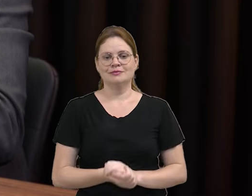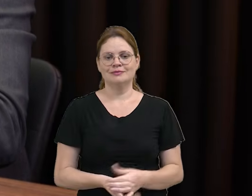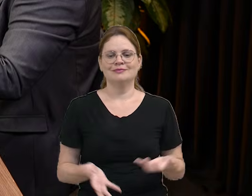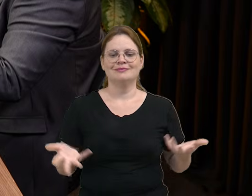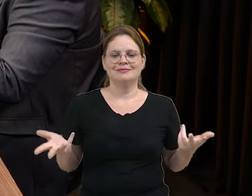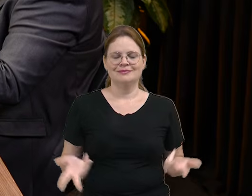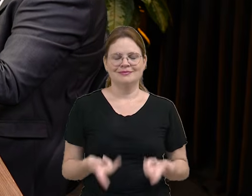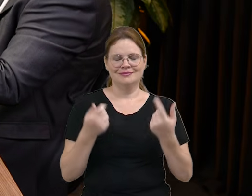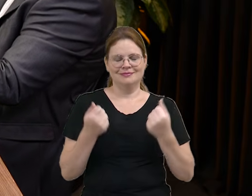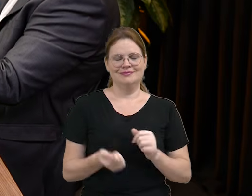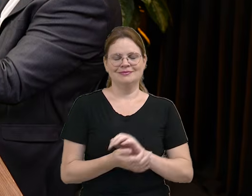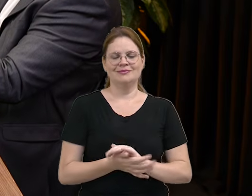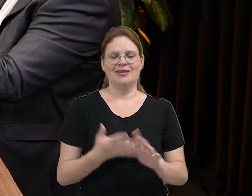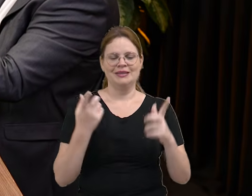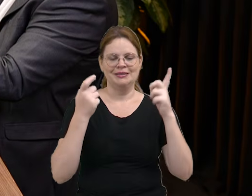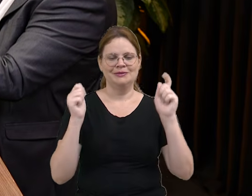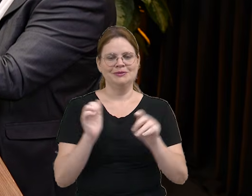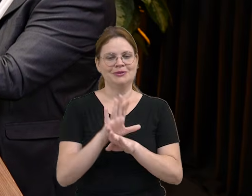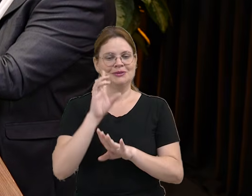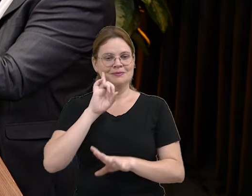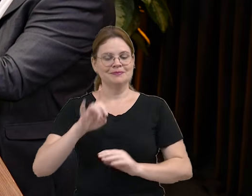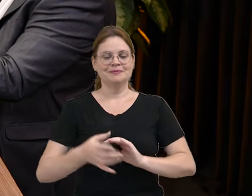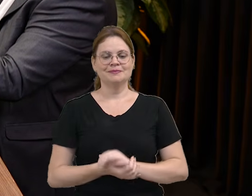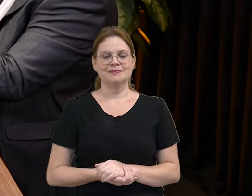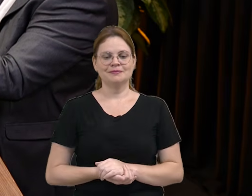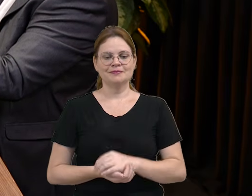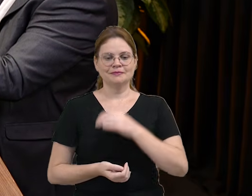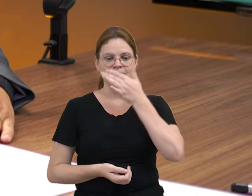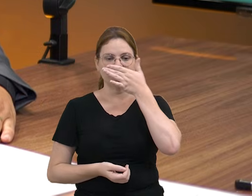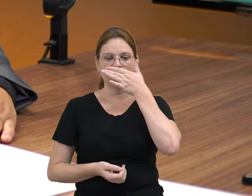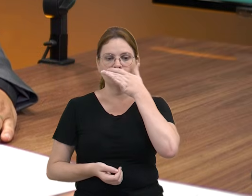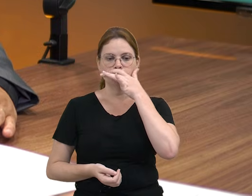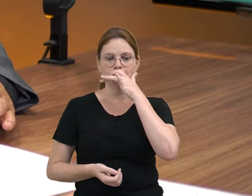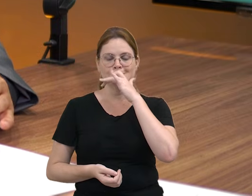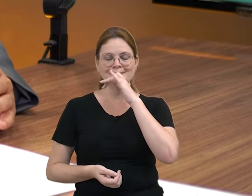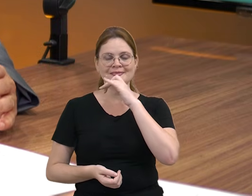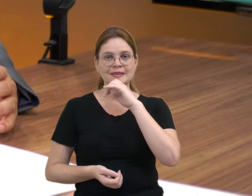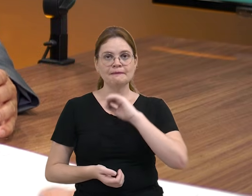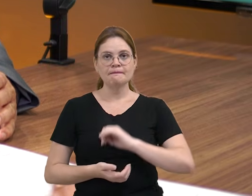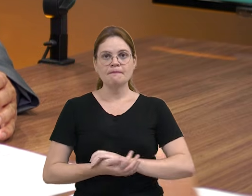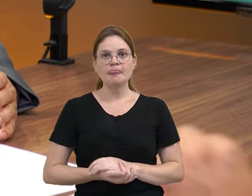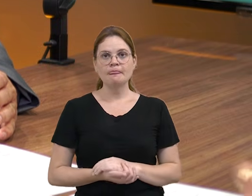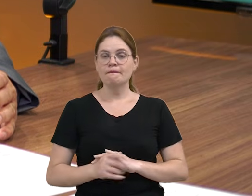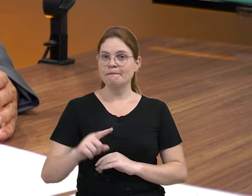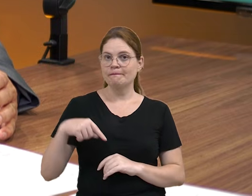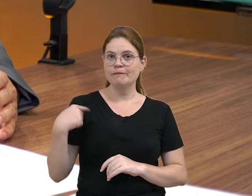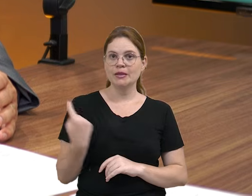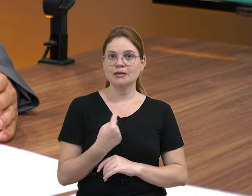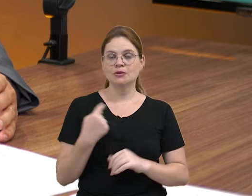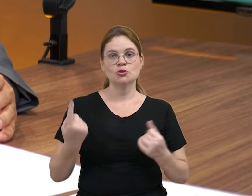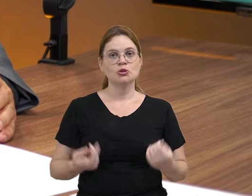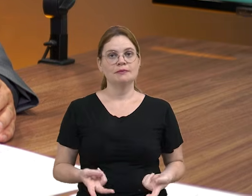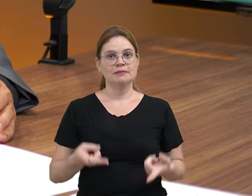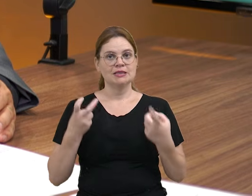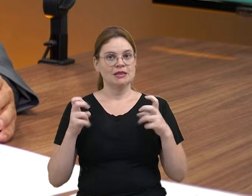Cordeiro. Maravilha! Louvado seja Deus! Nós vemos